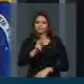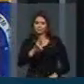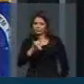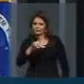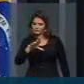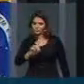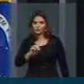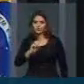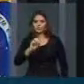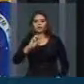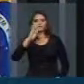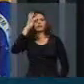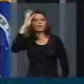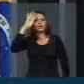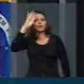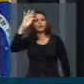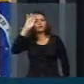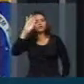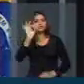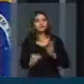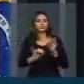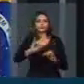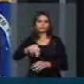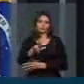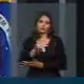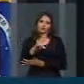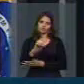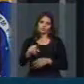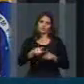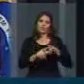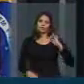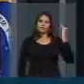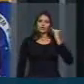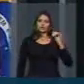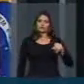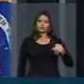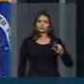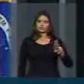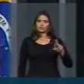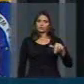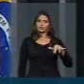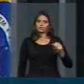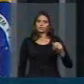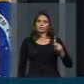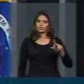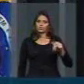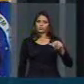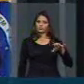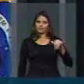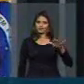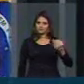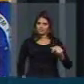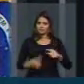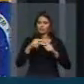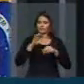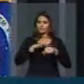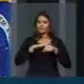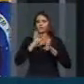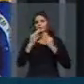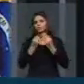sistema projetado também percebe a importância da jurisprudência e, inclusive, estabelece premissas fortes, como